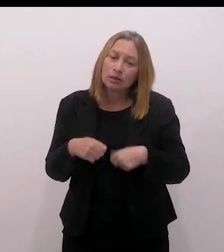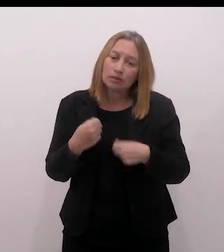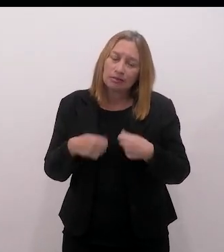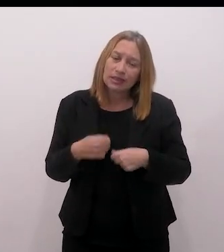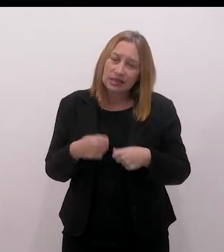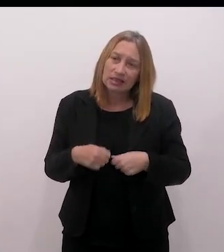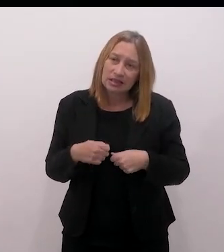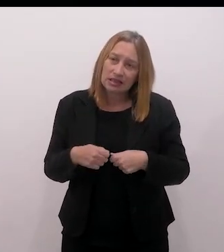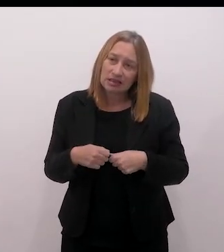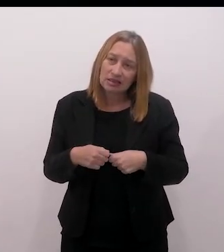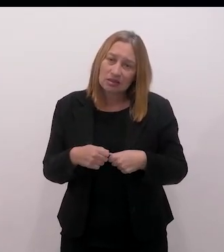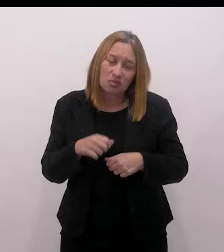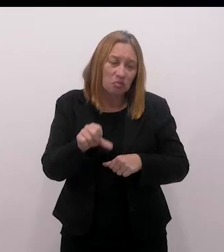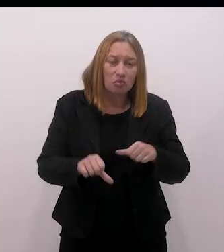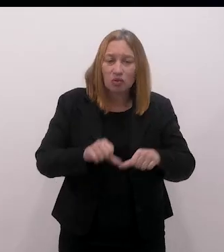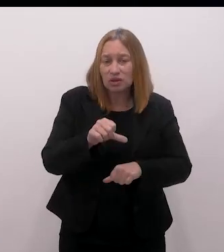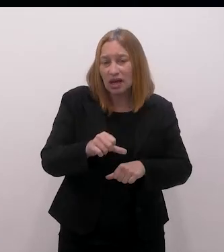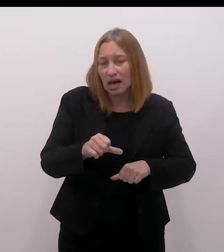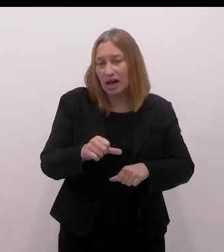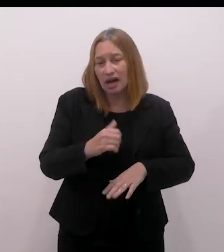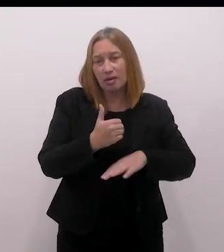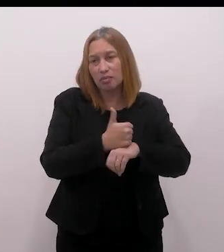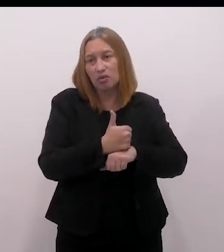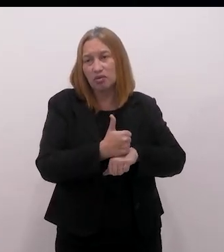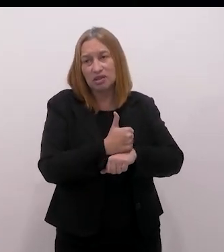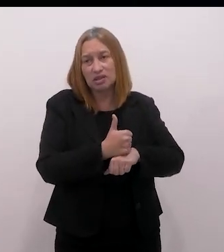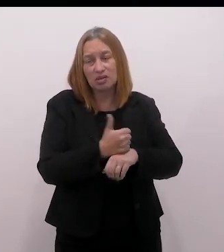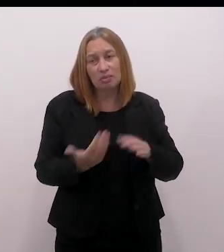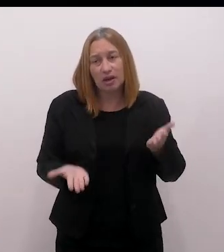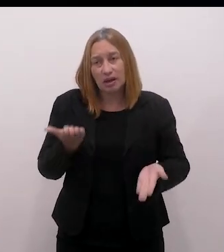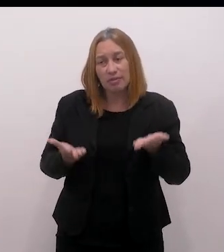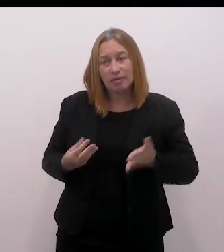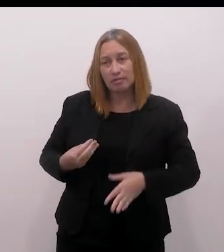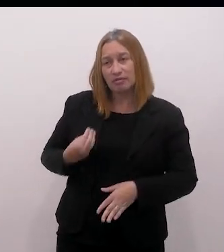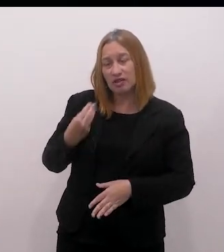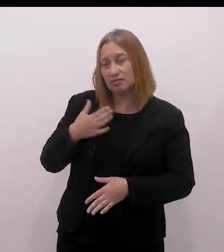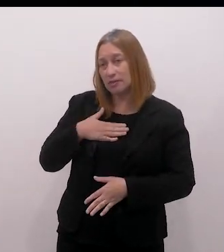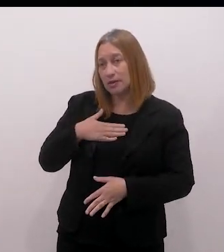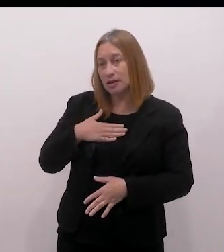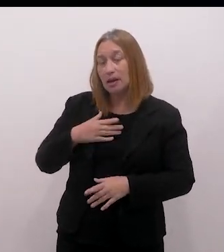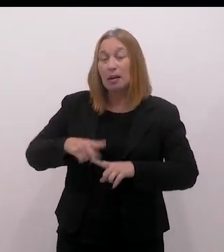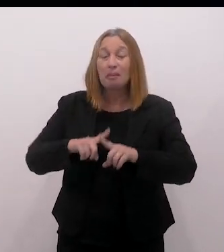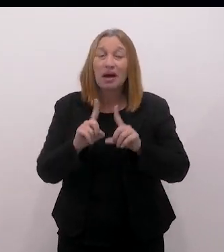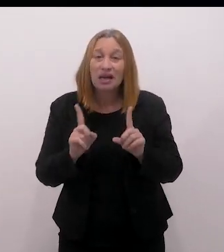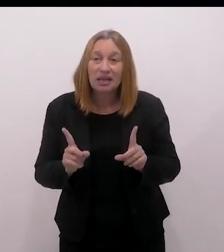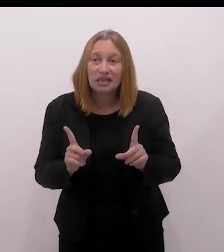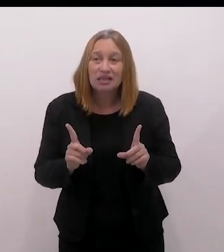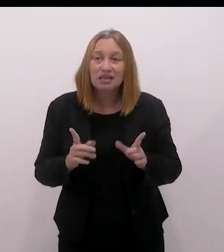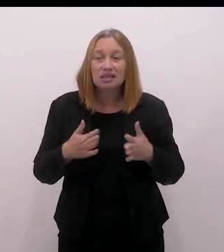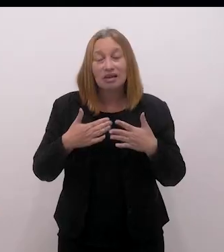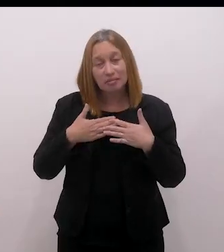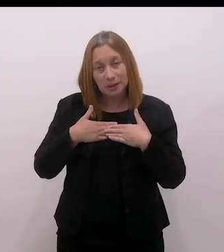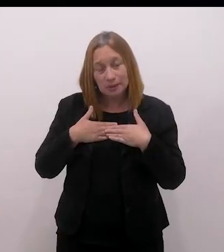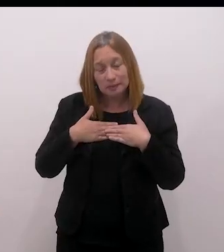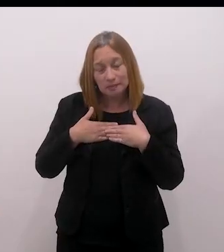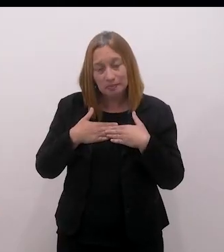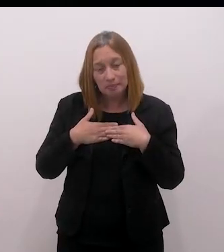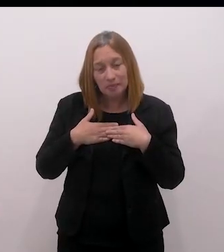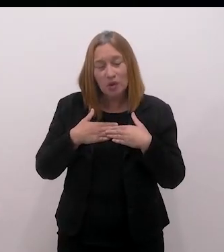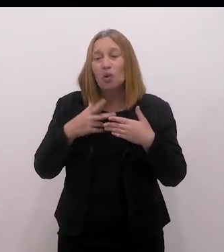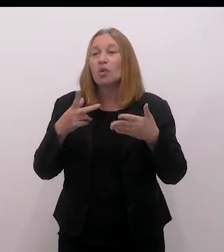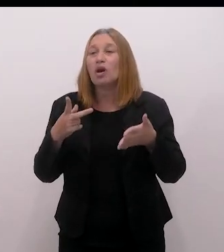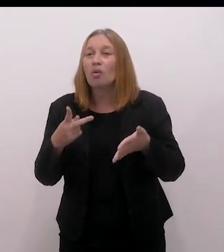preciso abrir um braço para uma outra carreira qualquer, para ter uma coisa para equilibrar. Porém, no meu